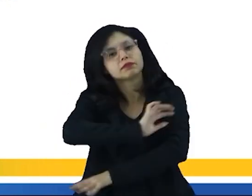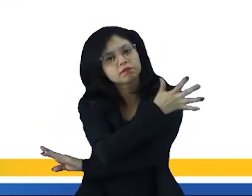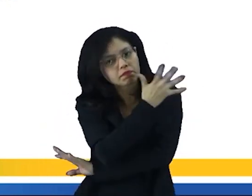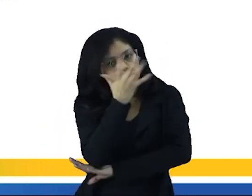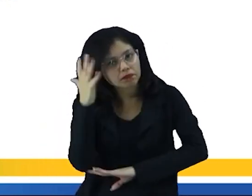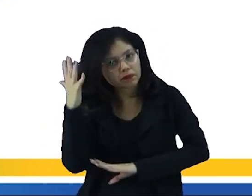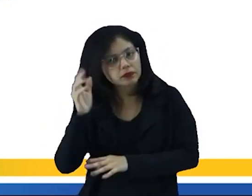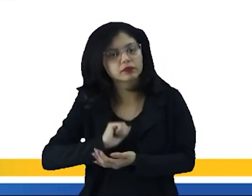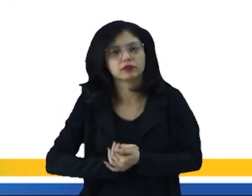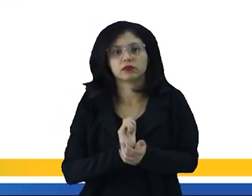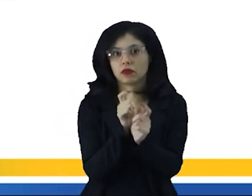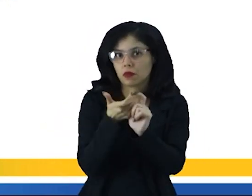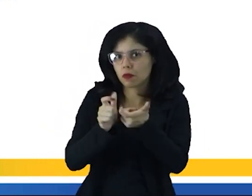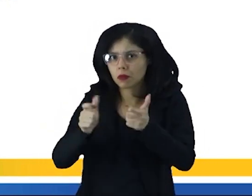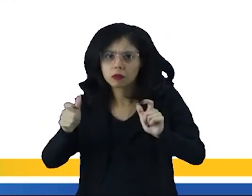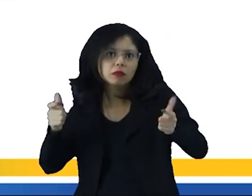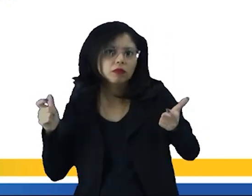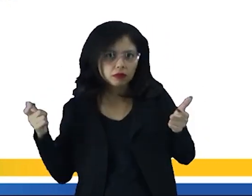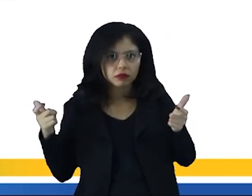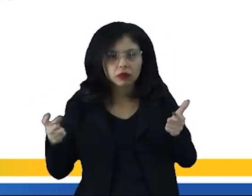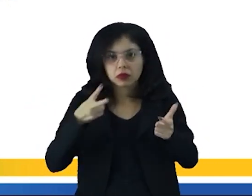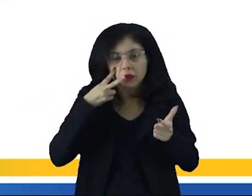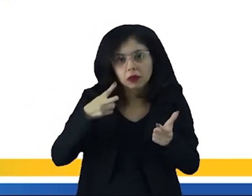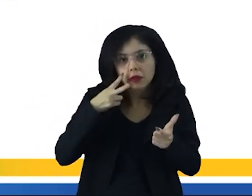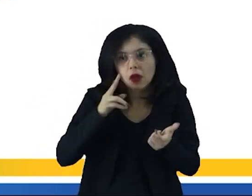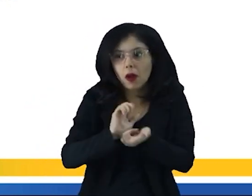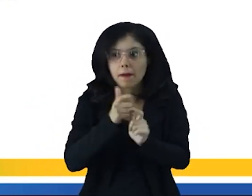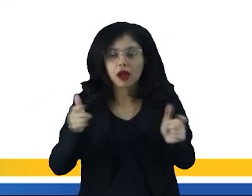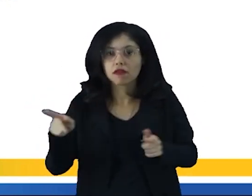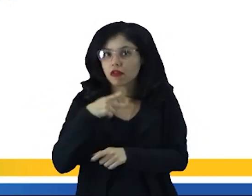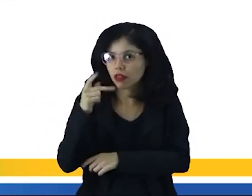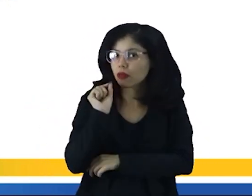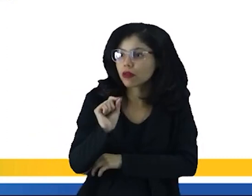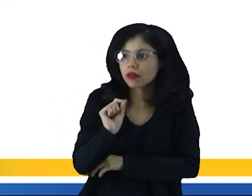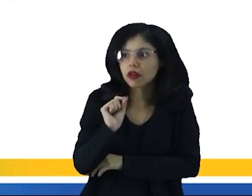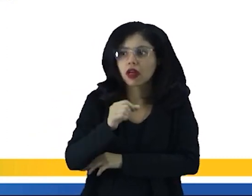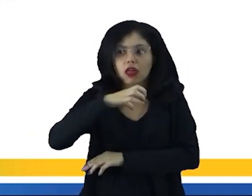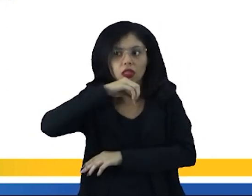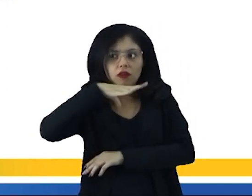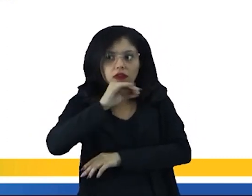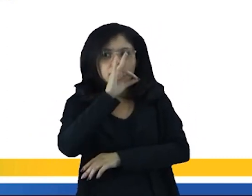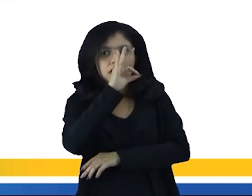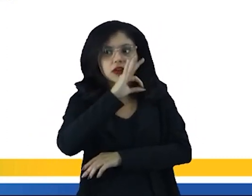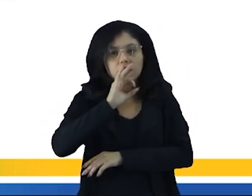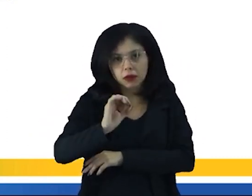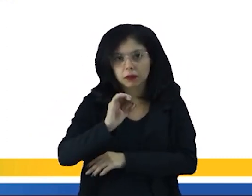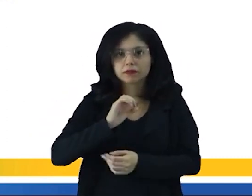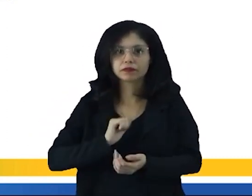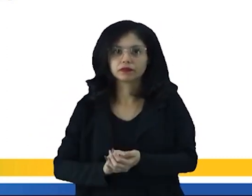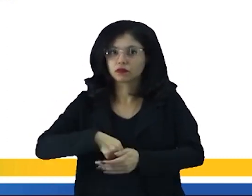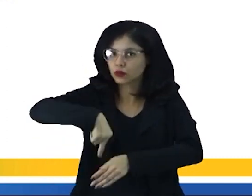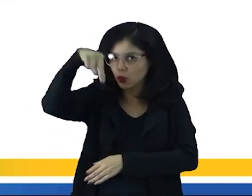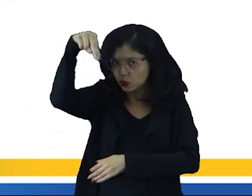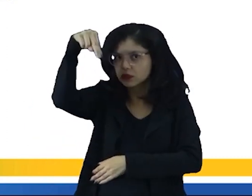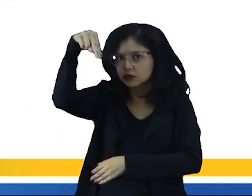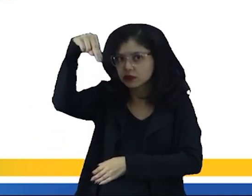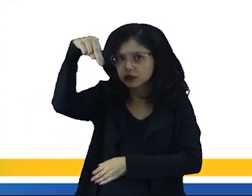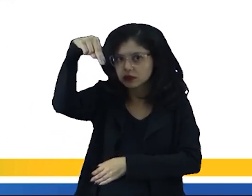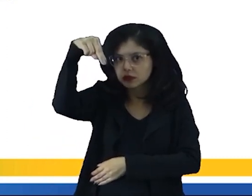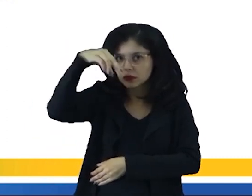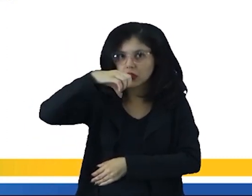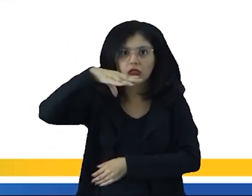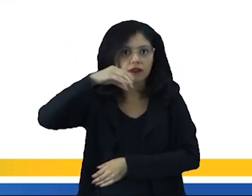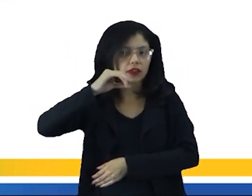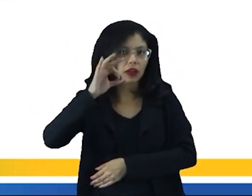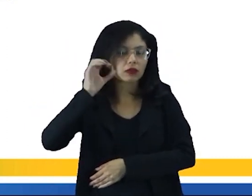Então, quanto maior for a latitude, veja bem, o maior que eu estou me referindo aí é 90 graus de latitude norte e 90 graus de